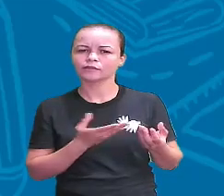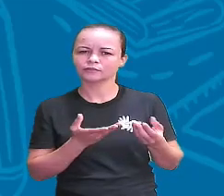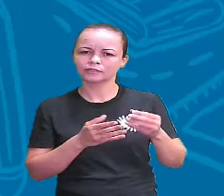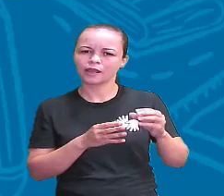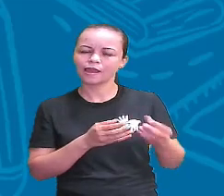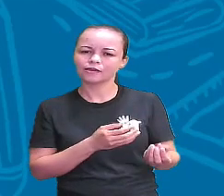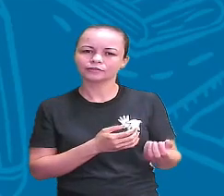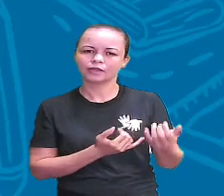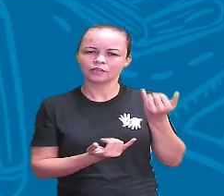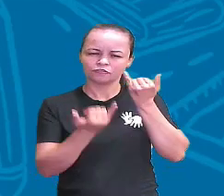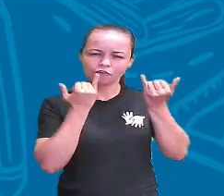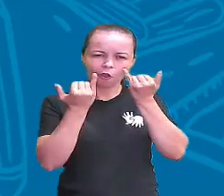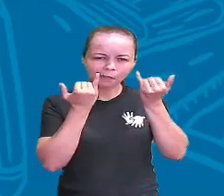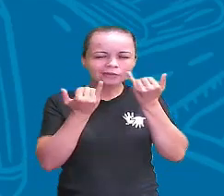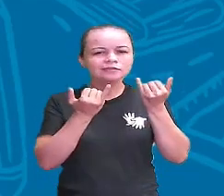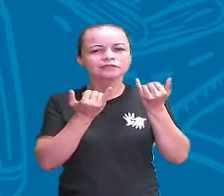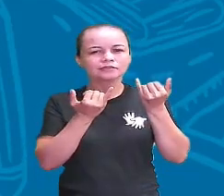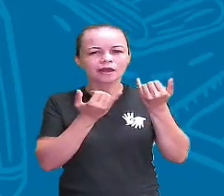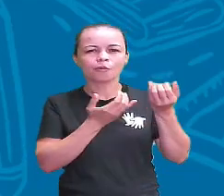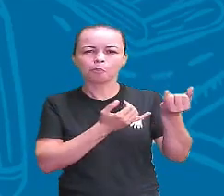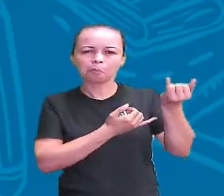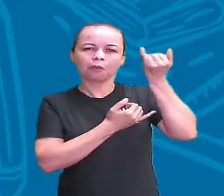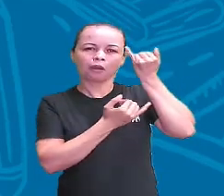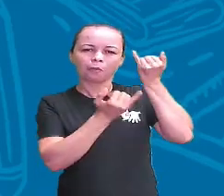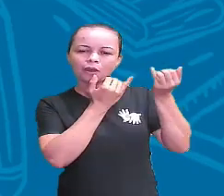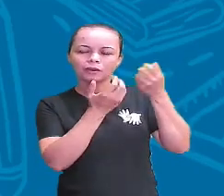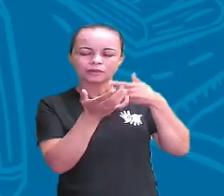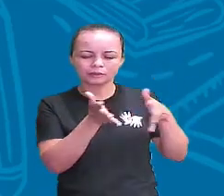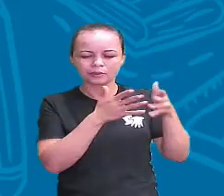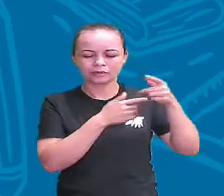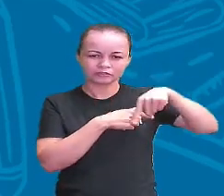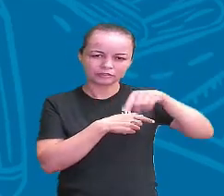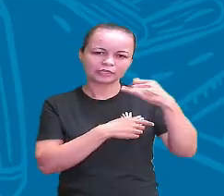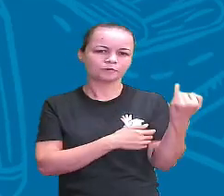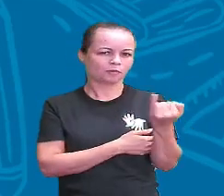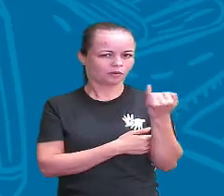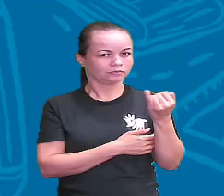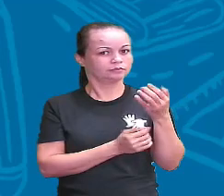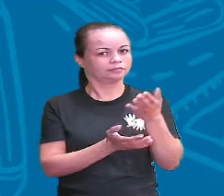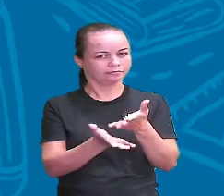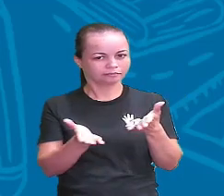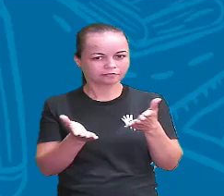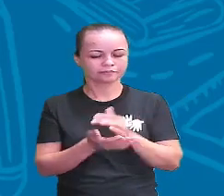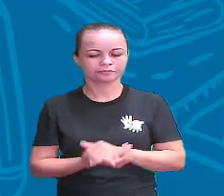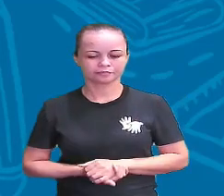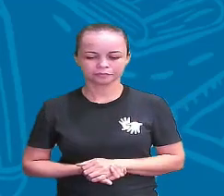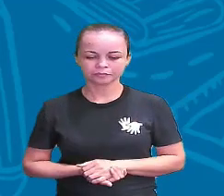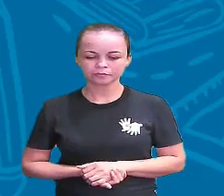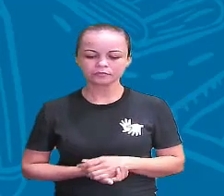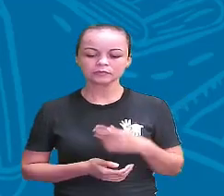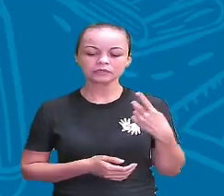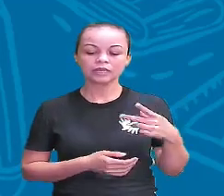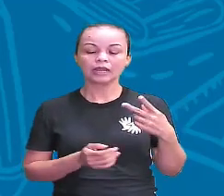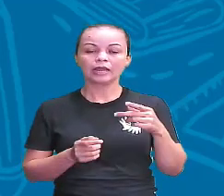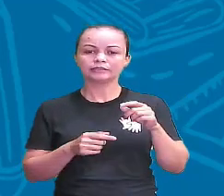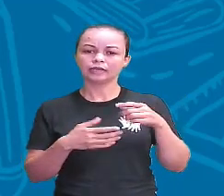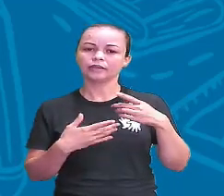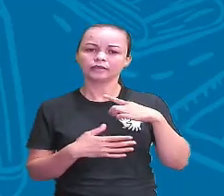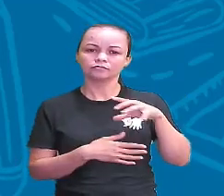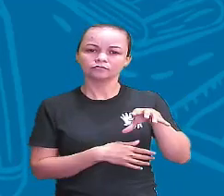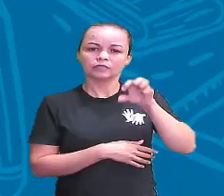E pense que esse tipo de movimento, esse tipo de reação é uma reação que a gente chama anaeróbia